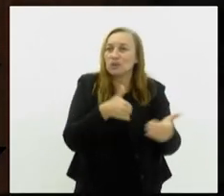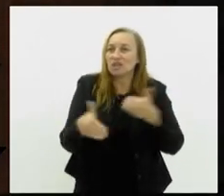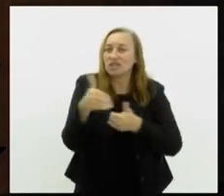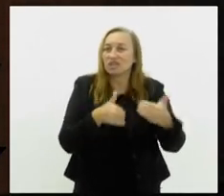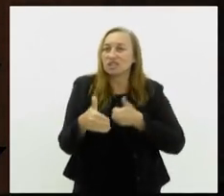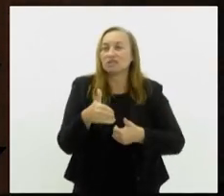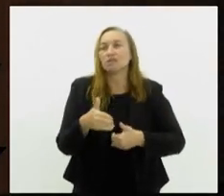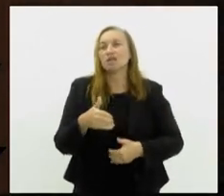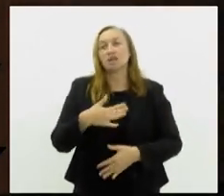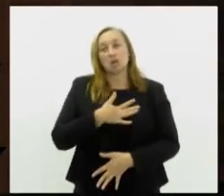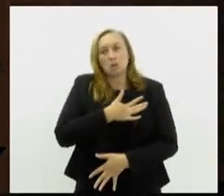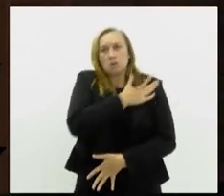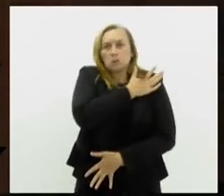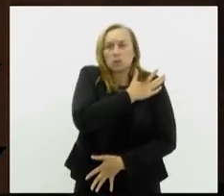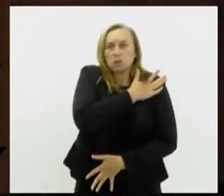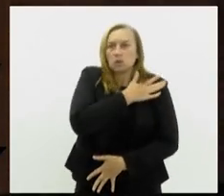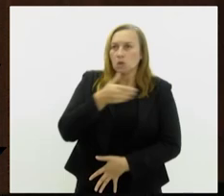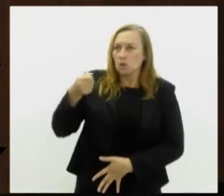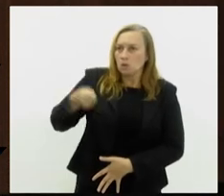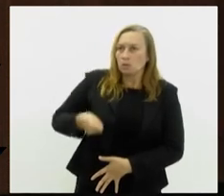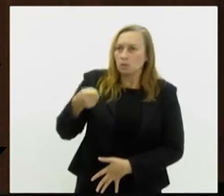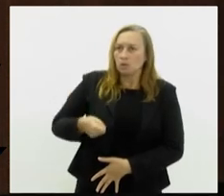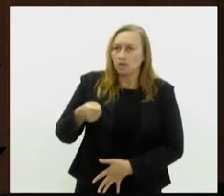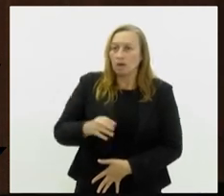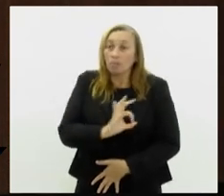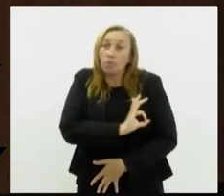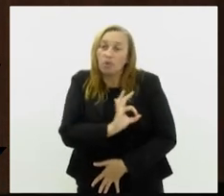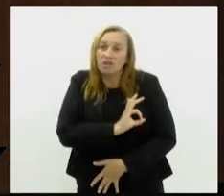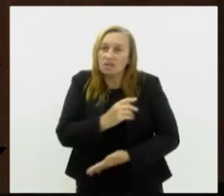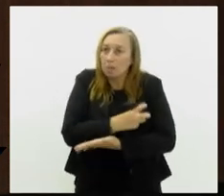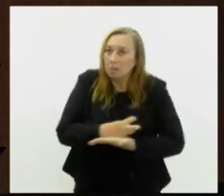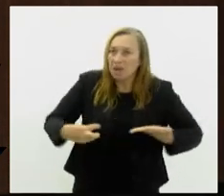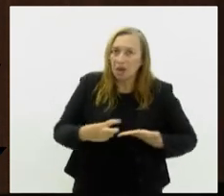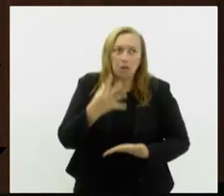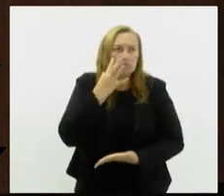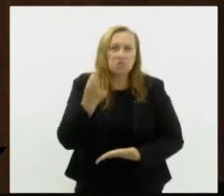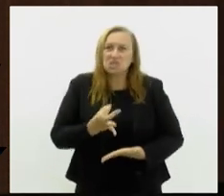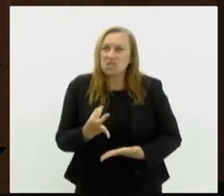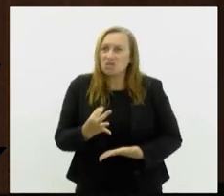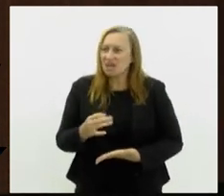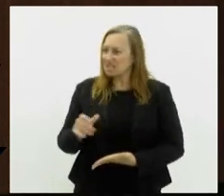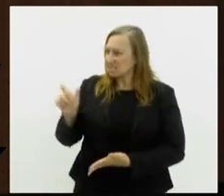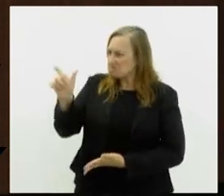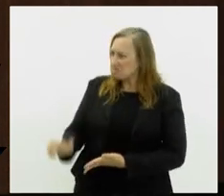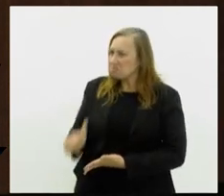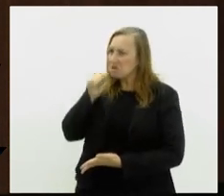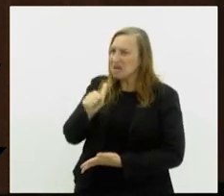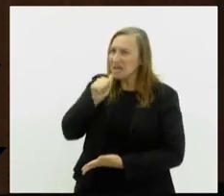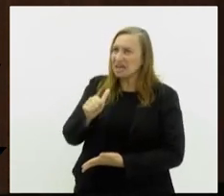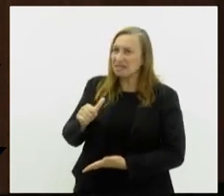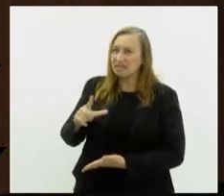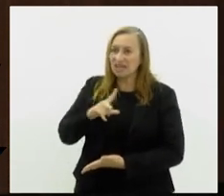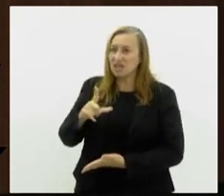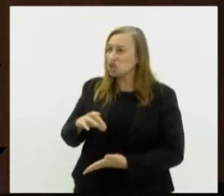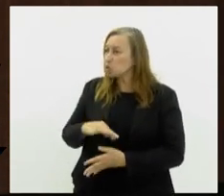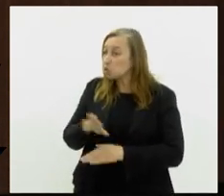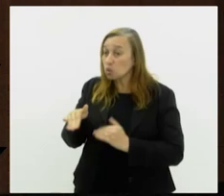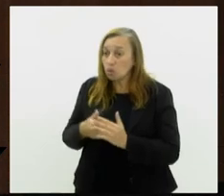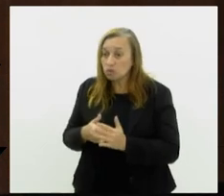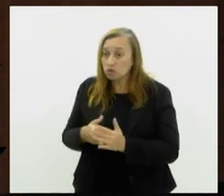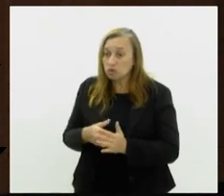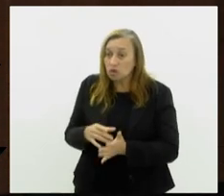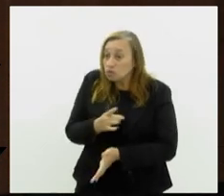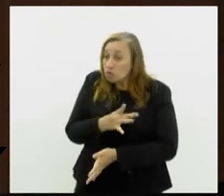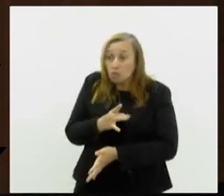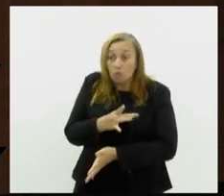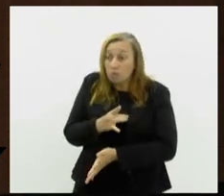na polícia penal. Ninguém pode fazer mais nada contra essa mulher, que eu não sei o que ela tem, que todo mundo está caindo. Eu estou